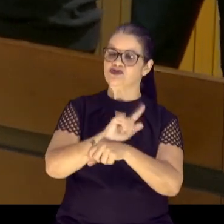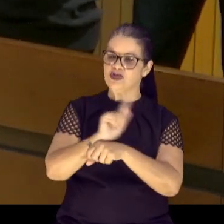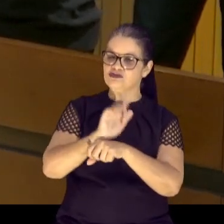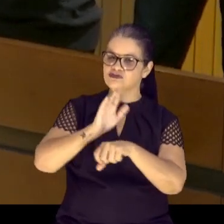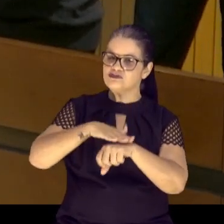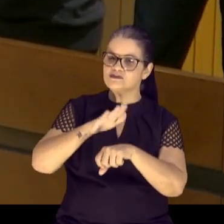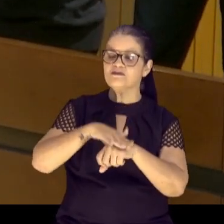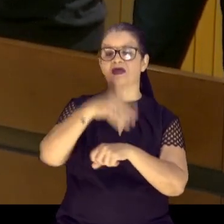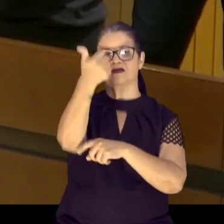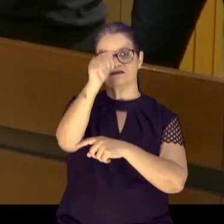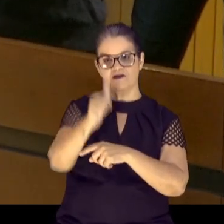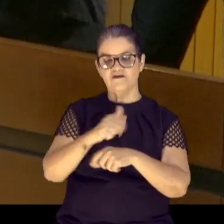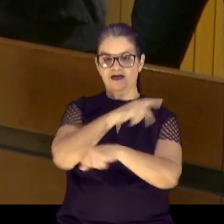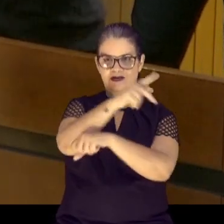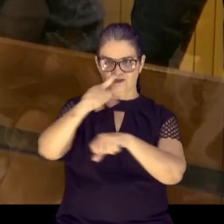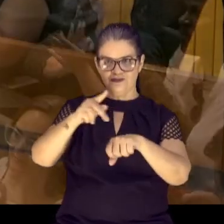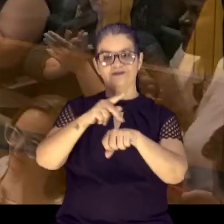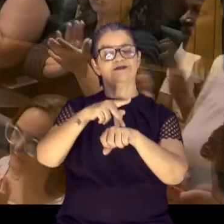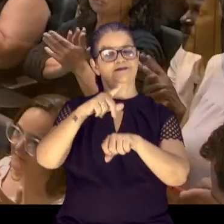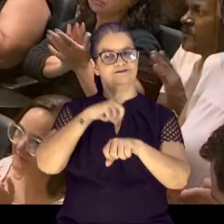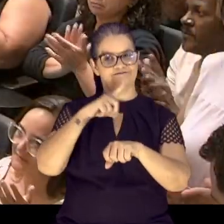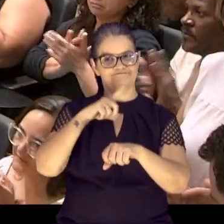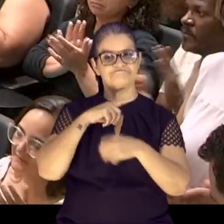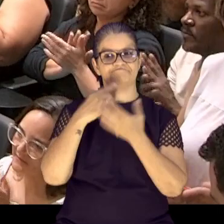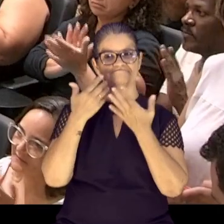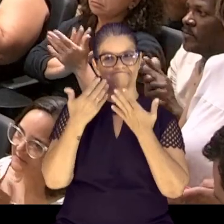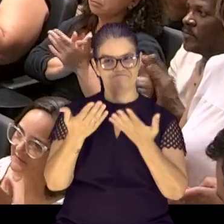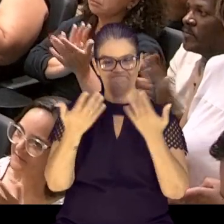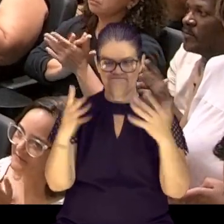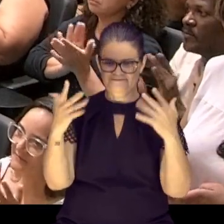bem avaliadas do país.